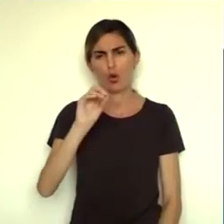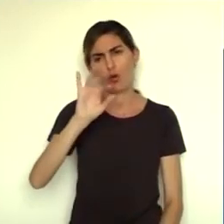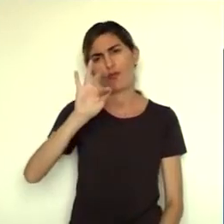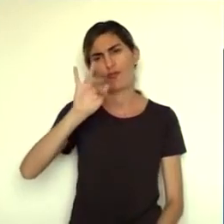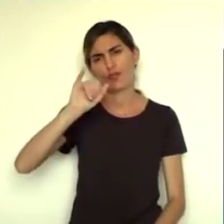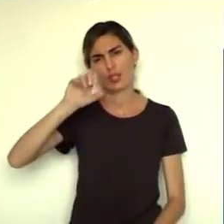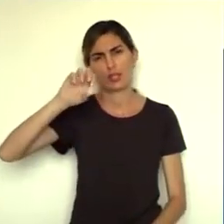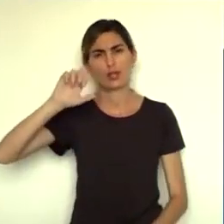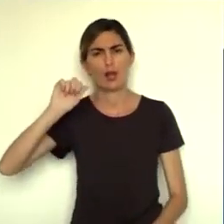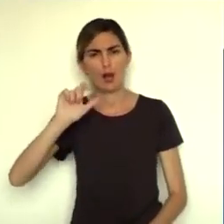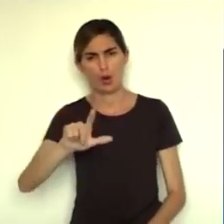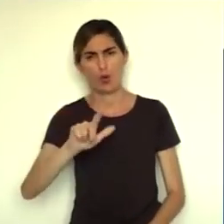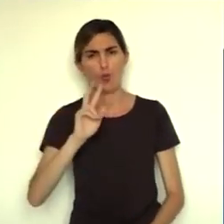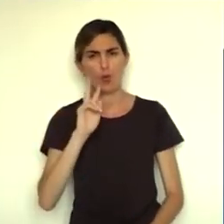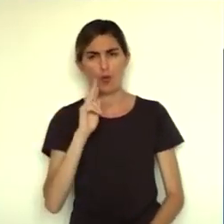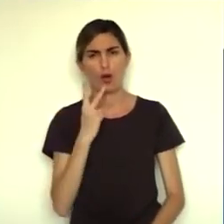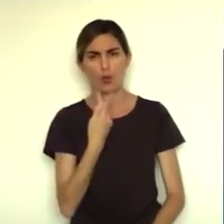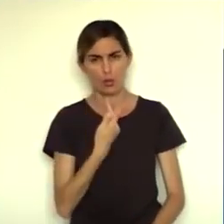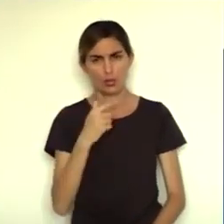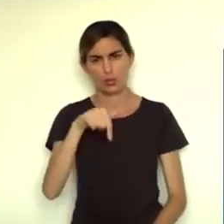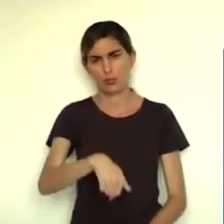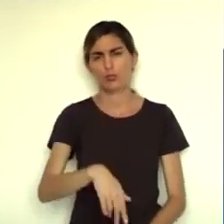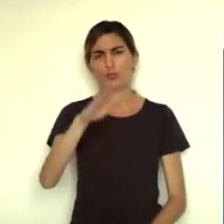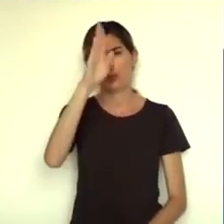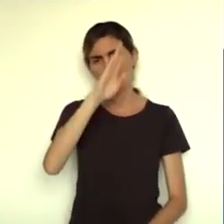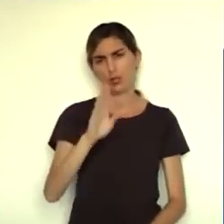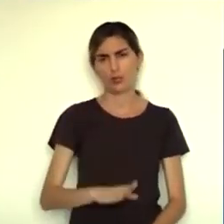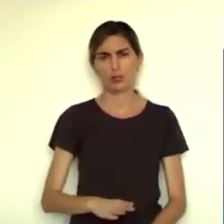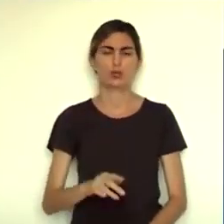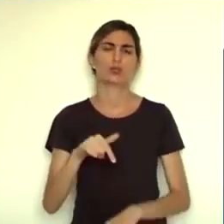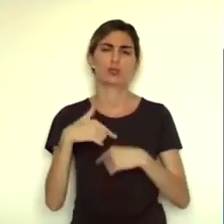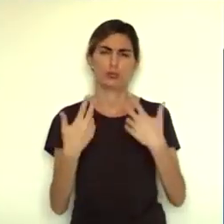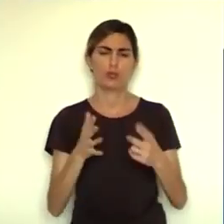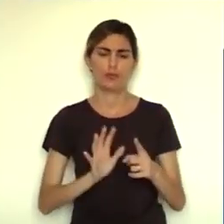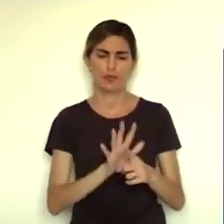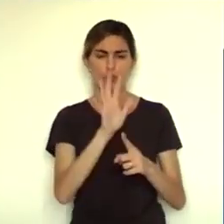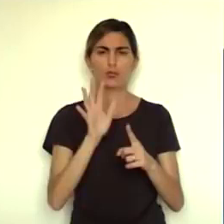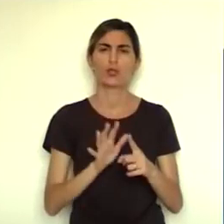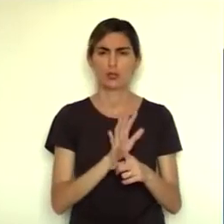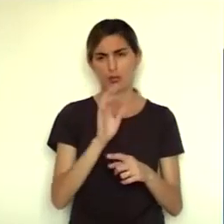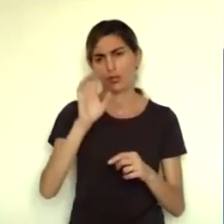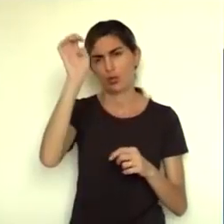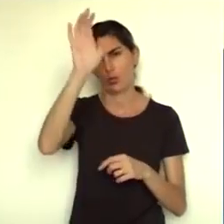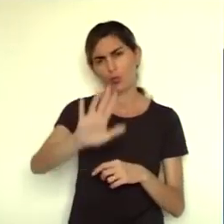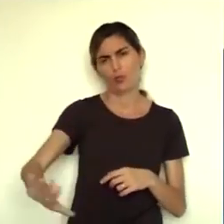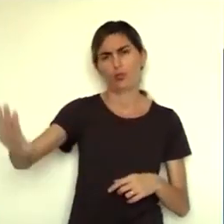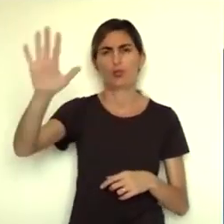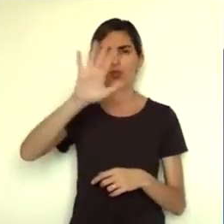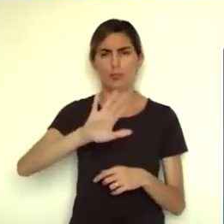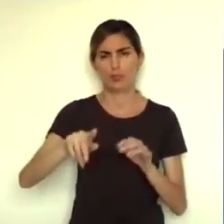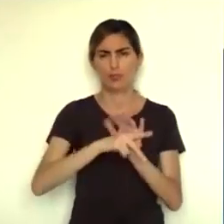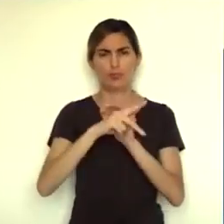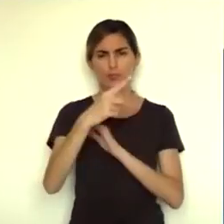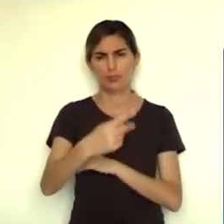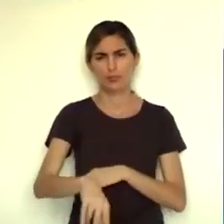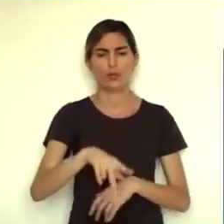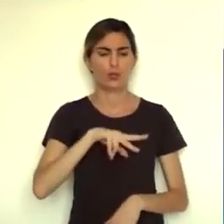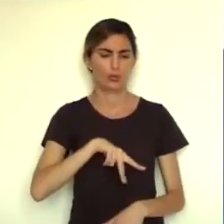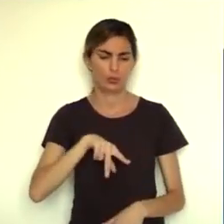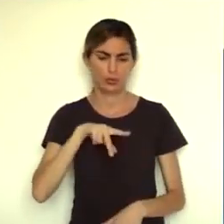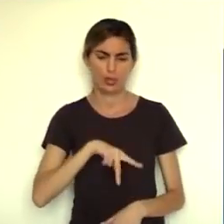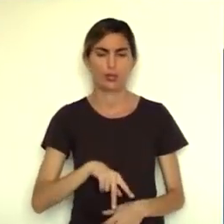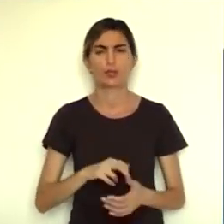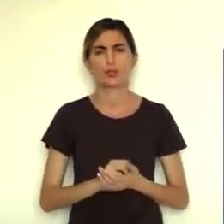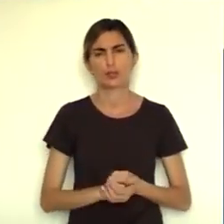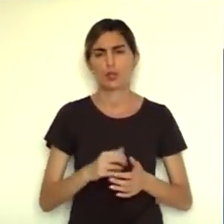língua oficial do país, e aí a predominância por conta dessa influência, dessa contribuição do europeu, especificamente